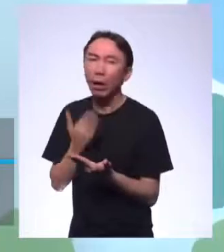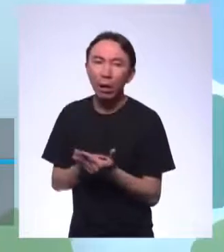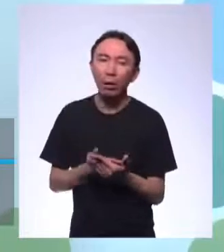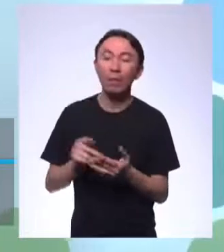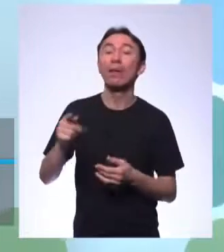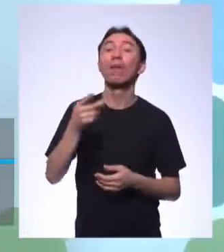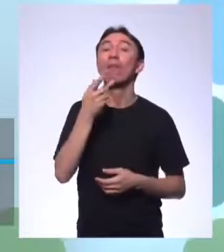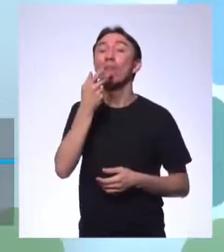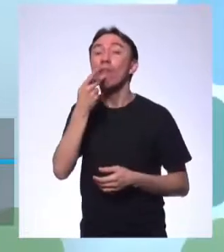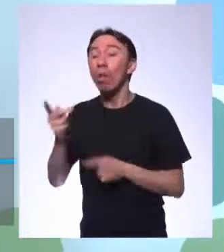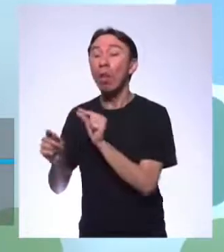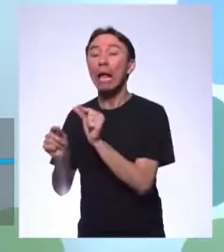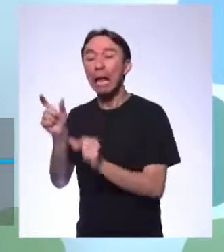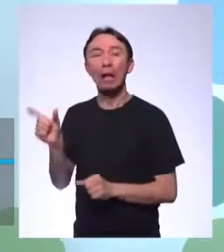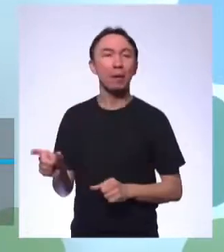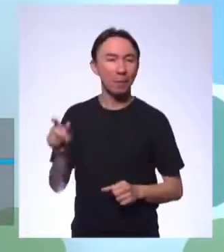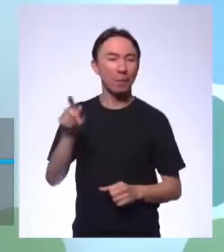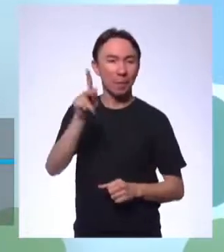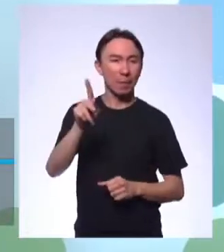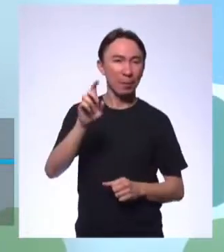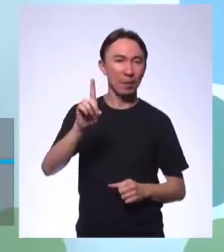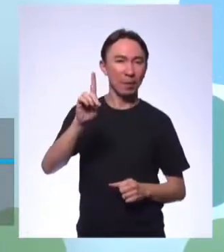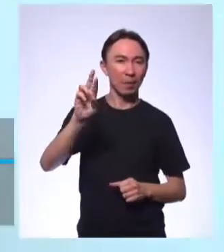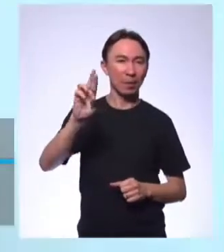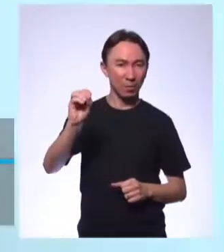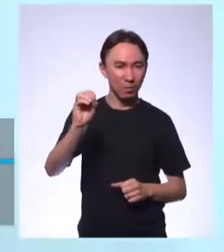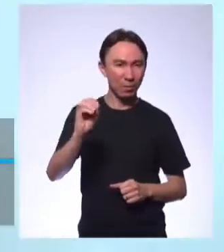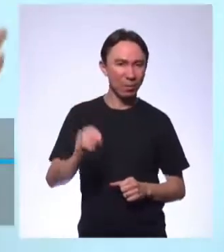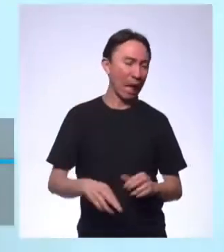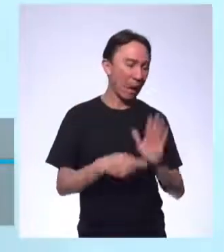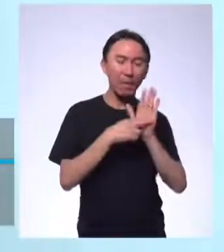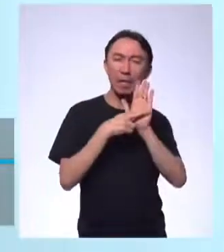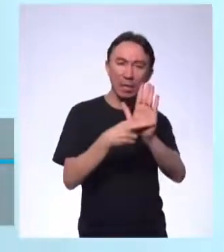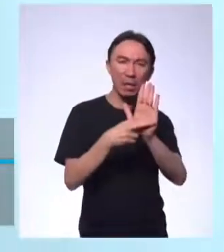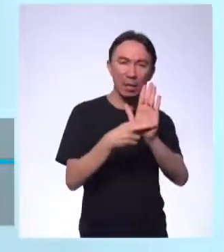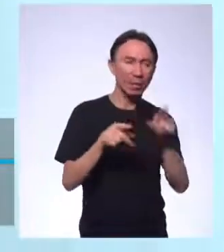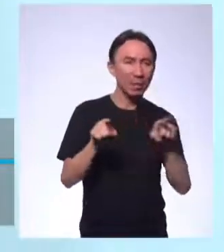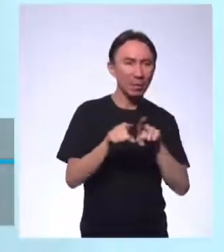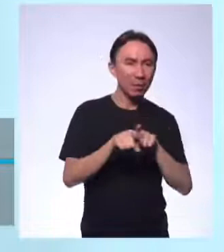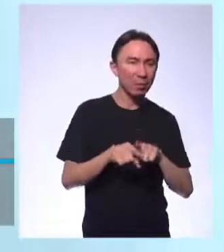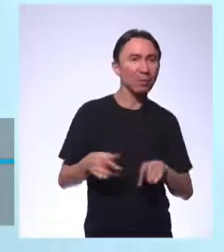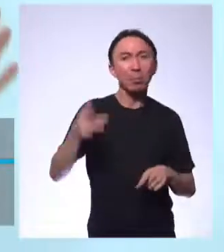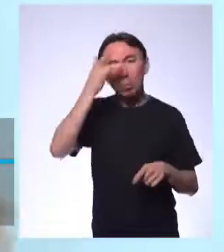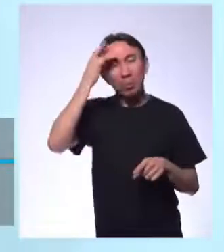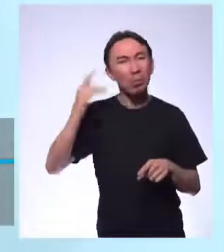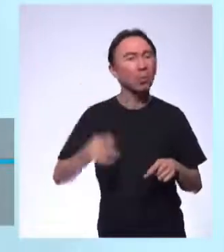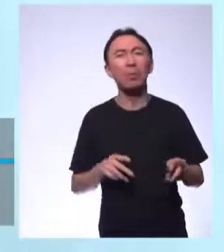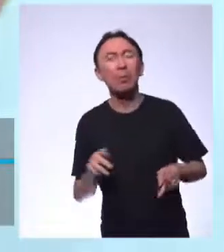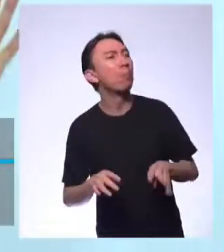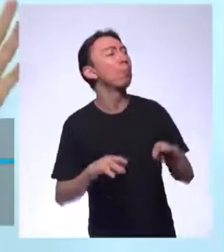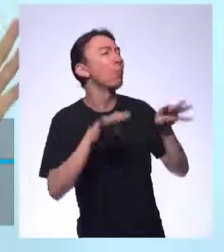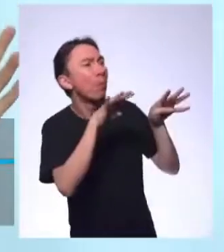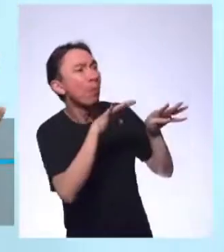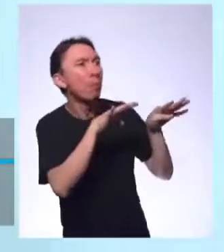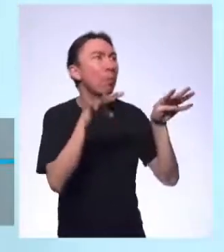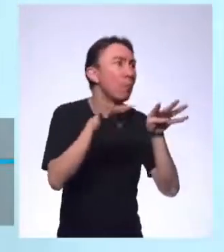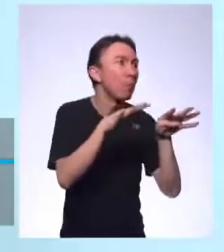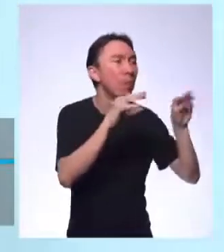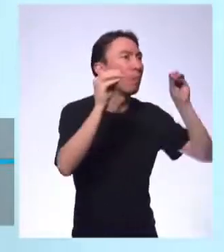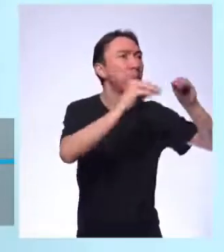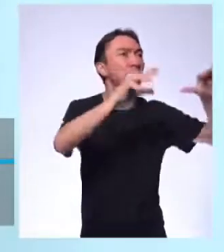Pedro. Ele representa também o público, né, em geral, vendo Isso. aquela pessoa comum, vendo o sobrenatural